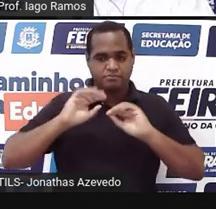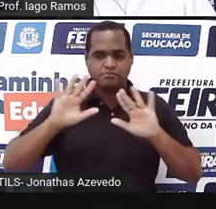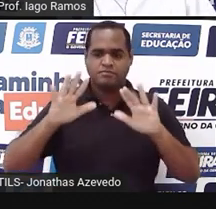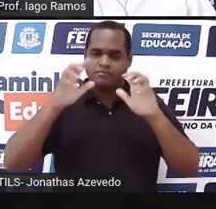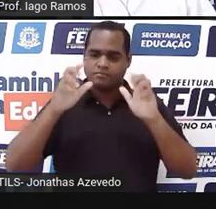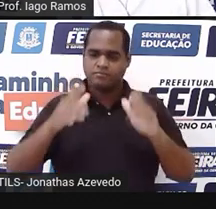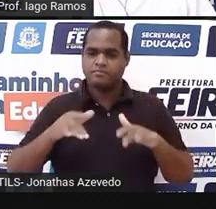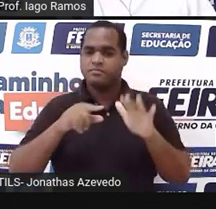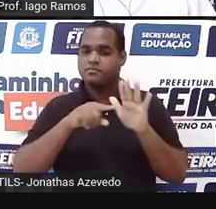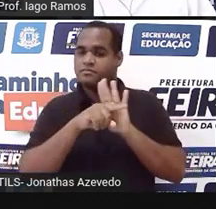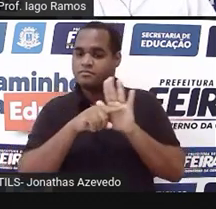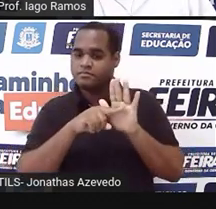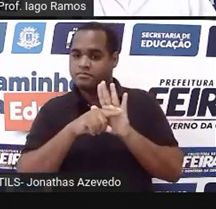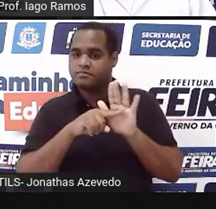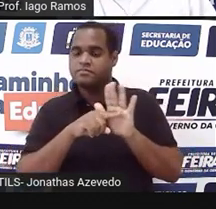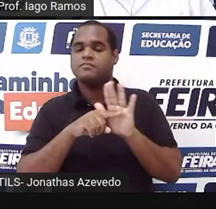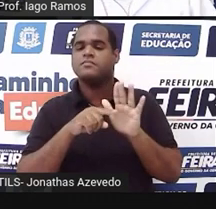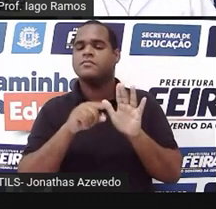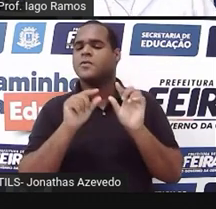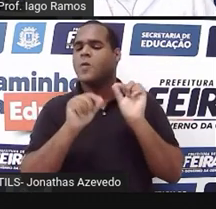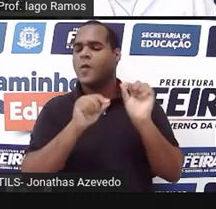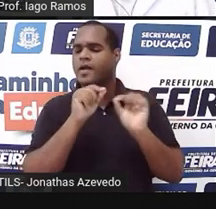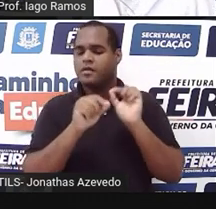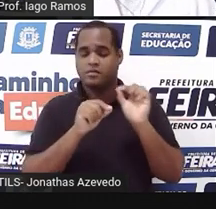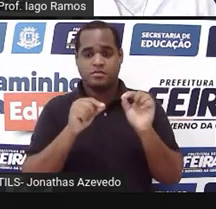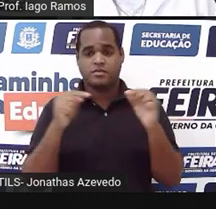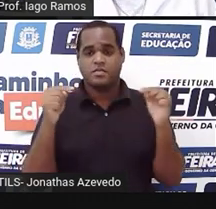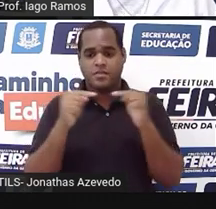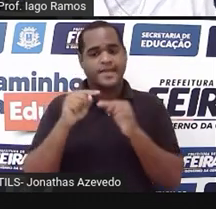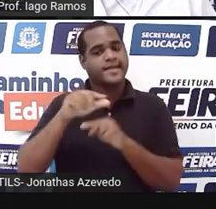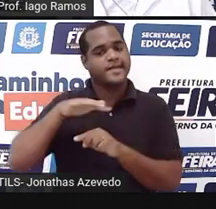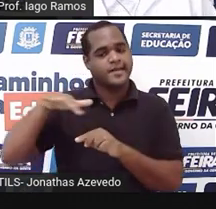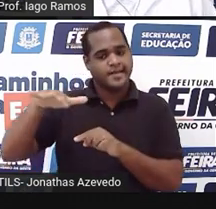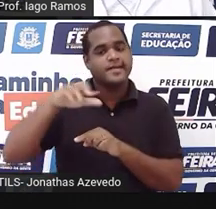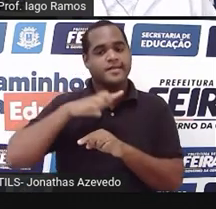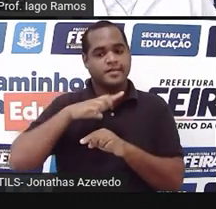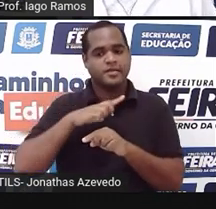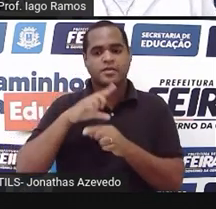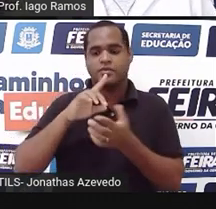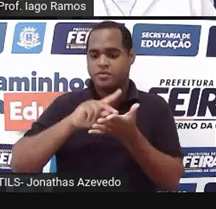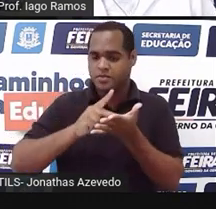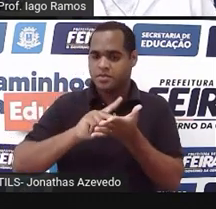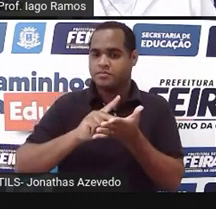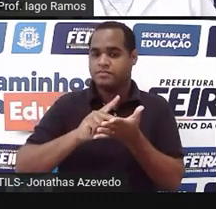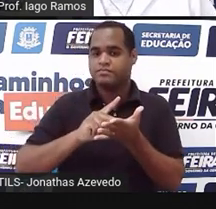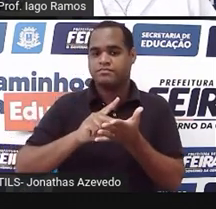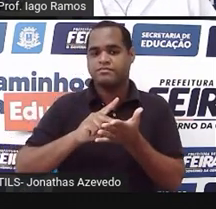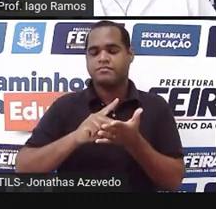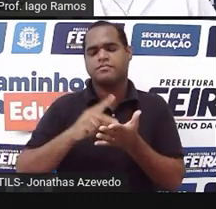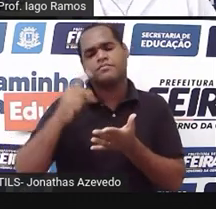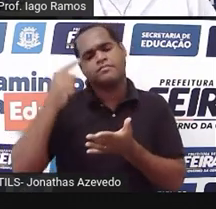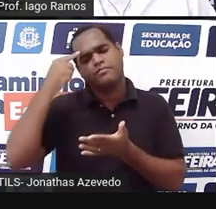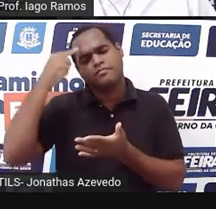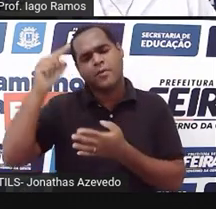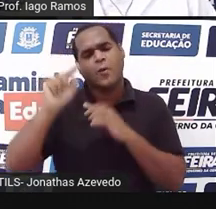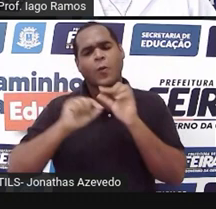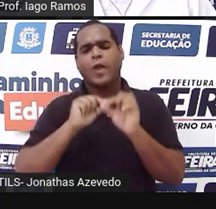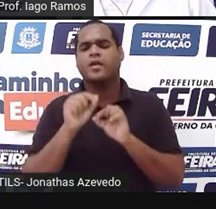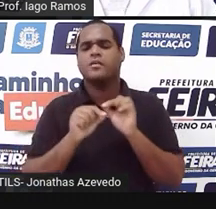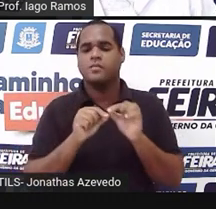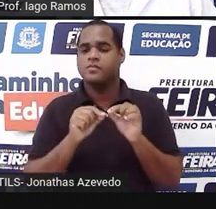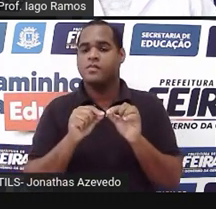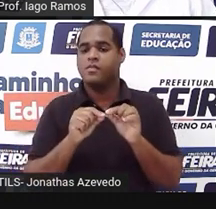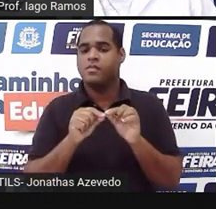investigar o porquê que a forma de calcular a área daquelas figuras geométrica é daquele jeito tá